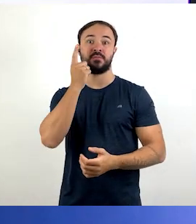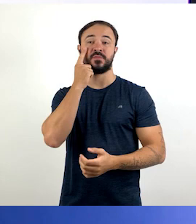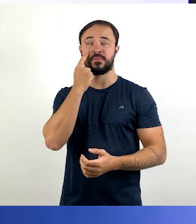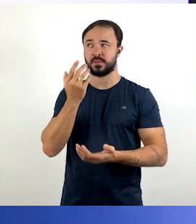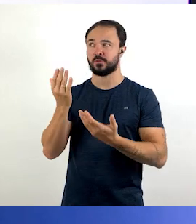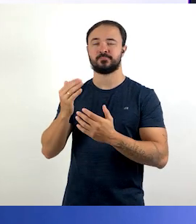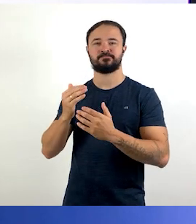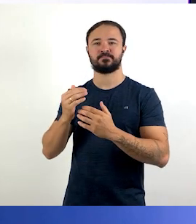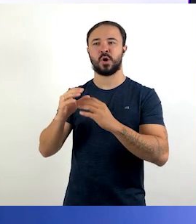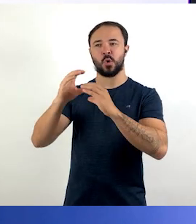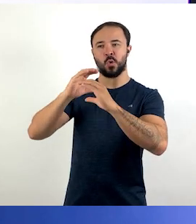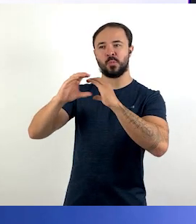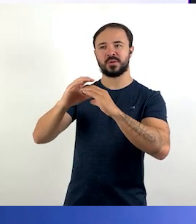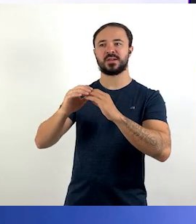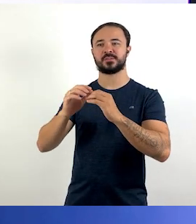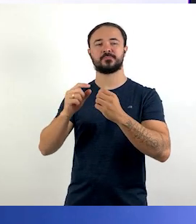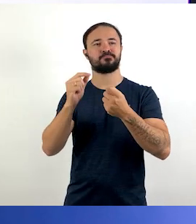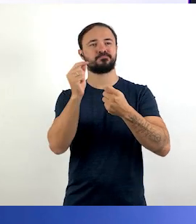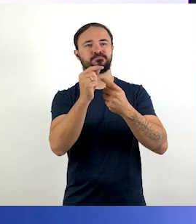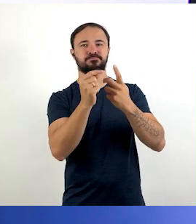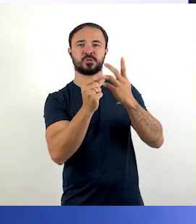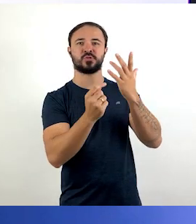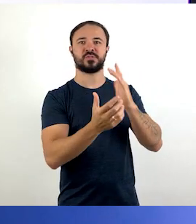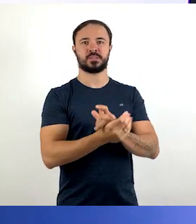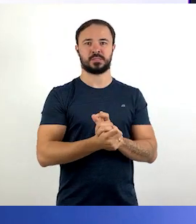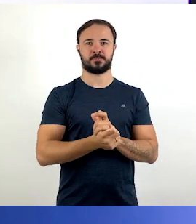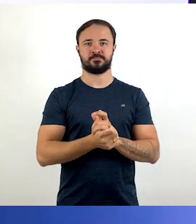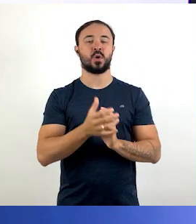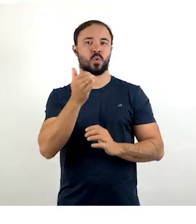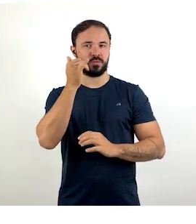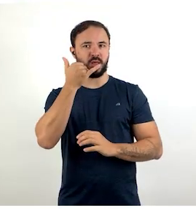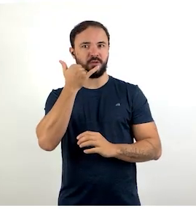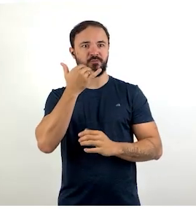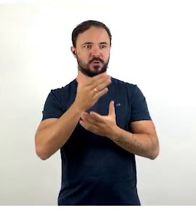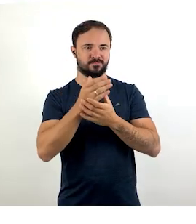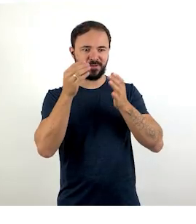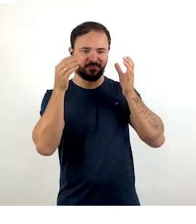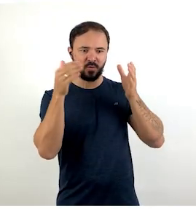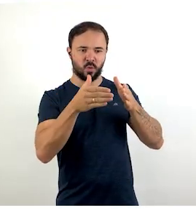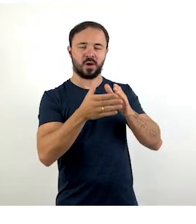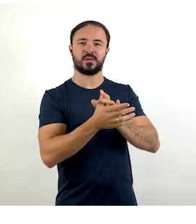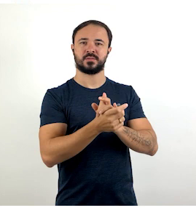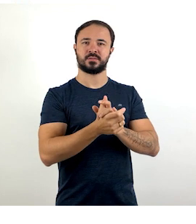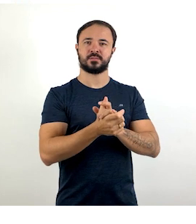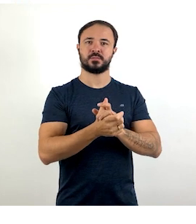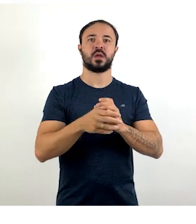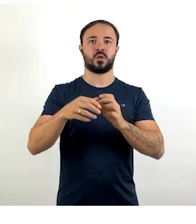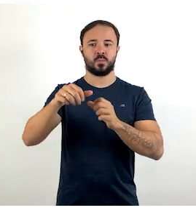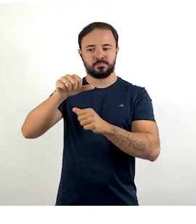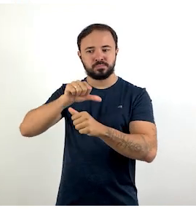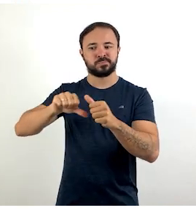evolução dos meios de comunicação. O telefone, em específico aqui na imagem, ele